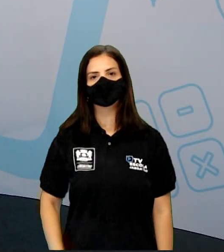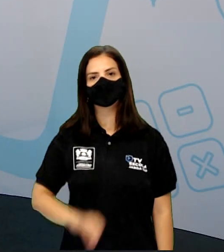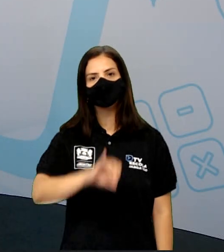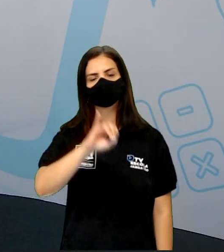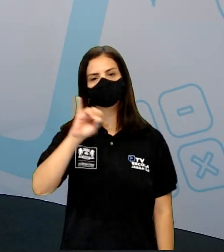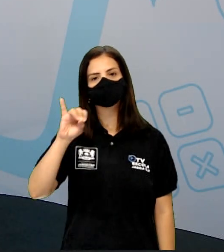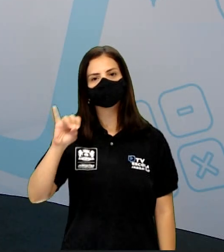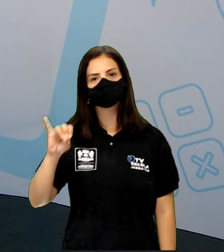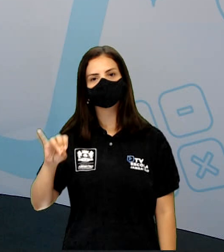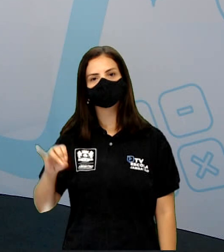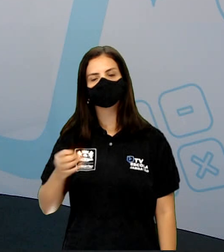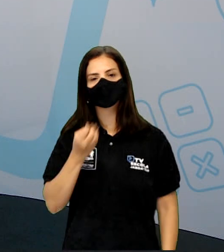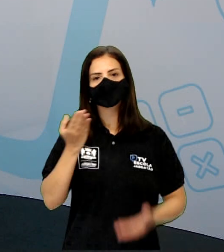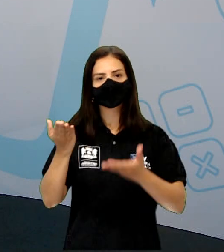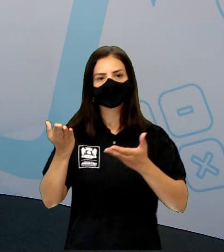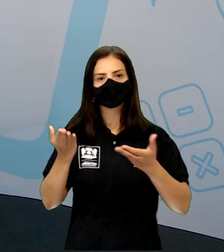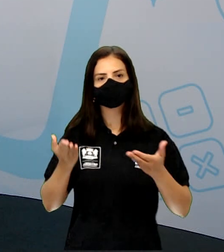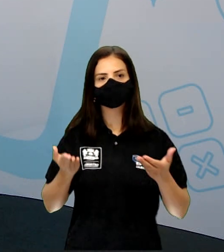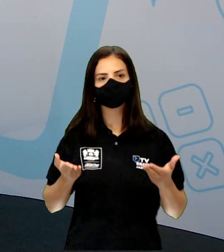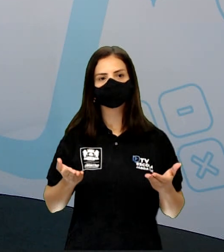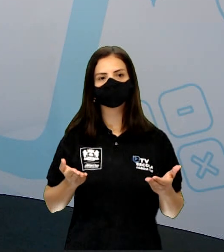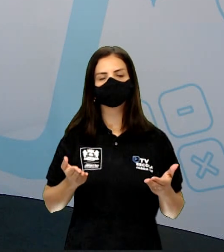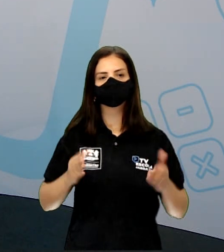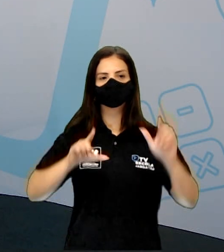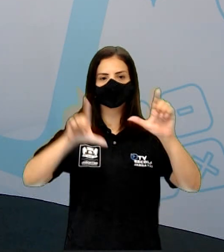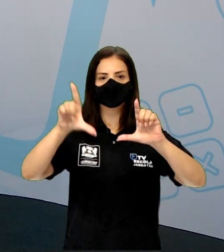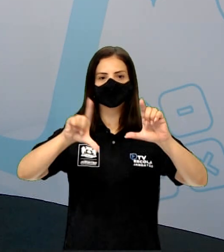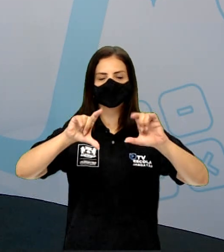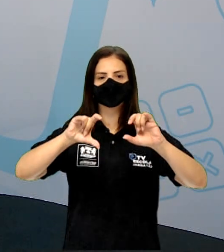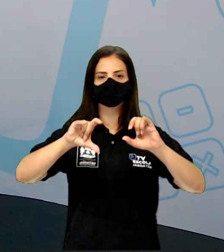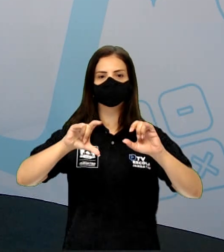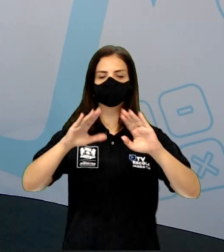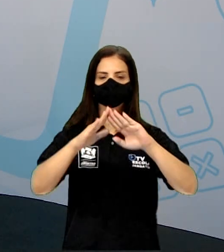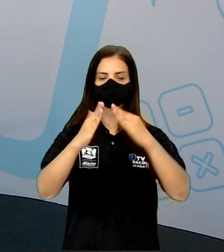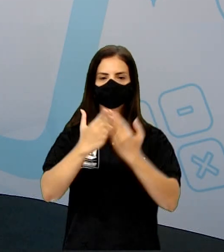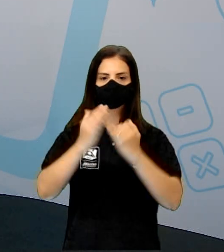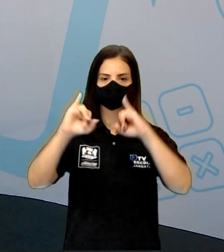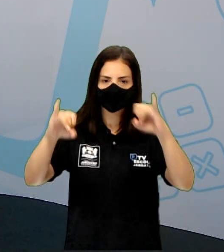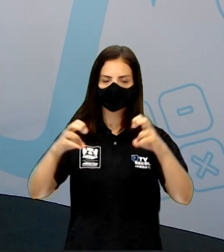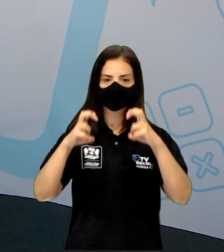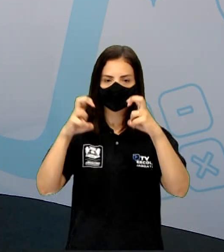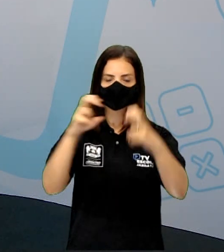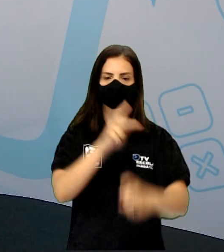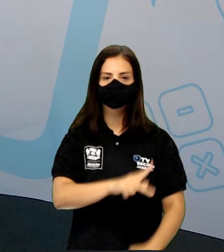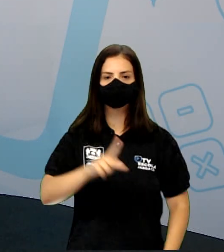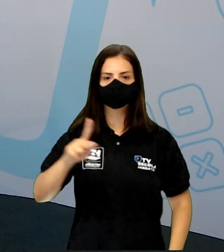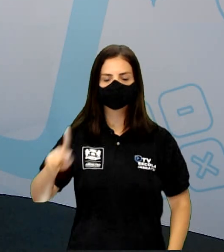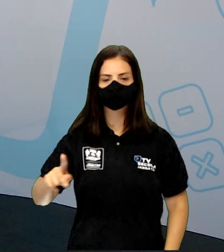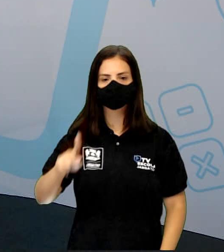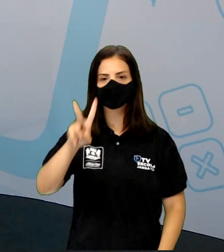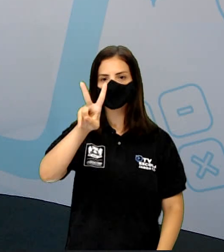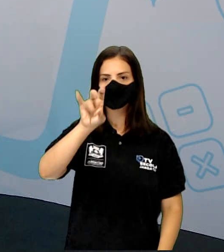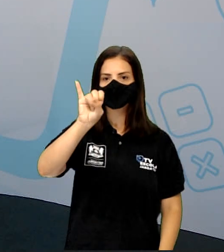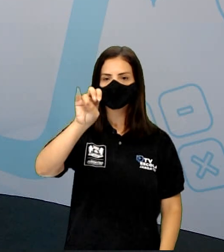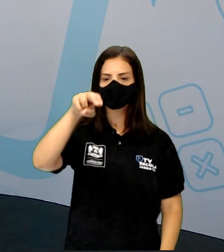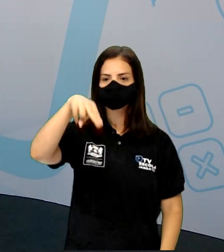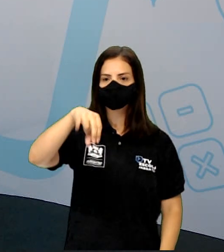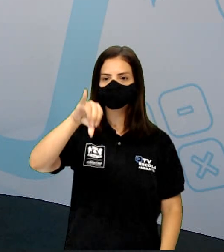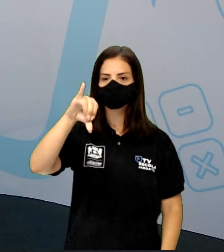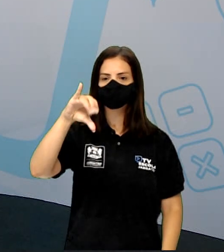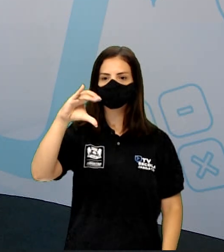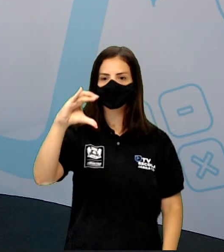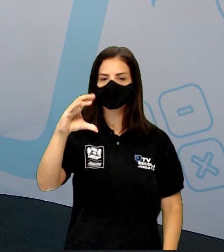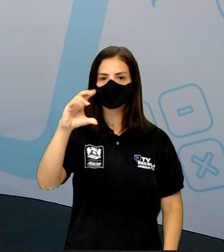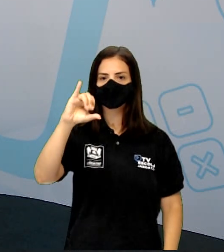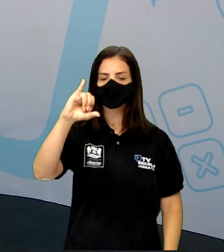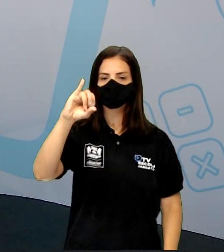Olá pessoal, sejam bem-vindos à TV Escola Jaboatão. Eu sou o professor Vinícius Nascimento e hoje a nossa aula de ciências vai para os sextos anos. Vamos